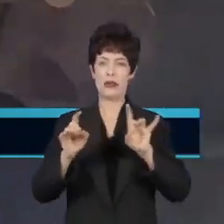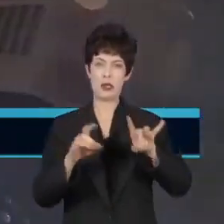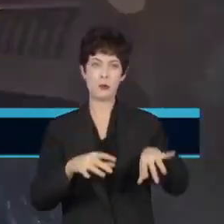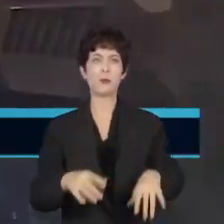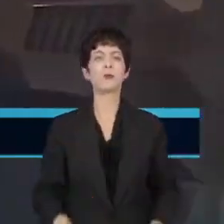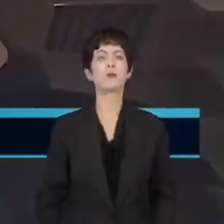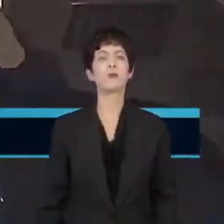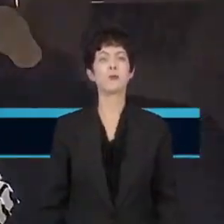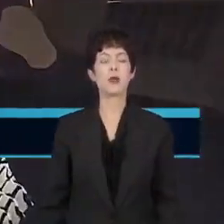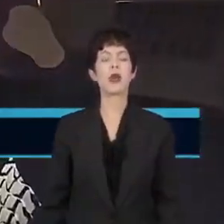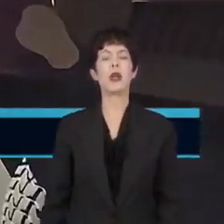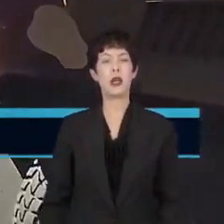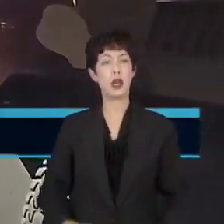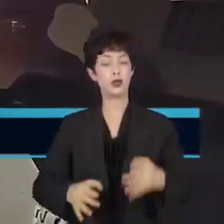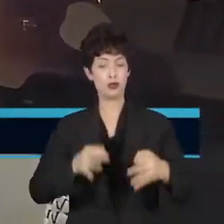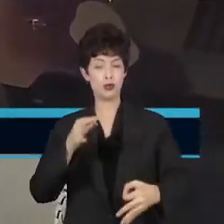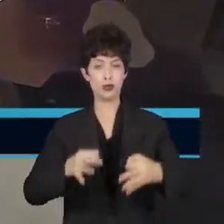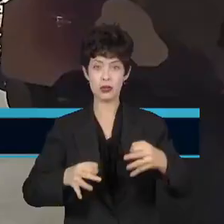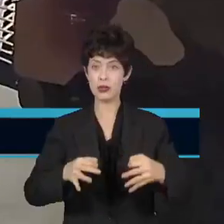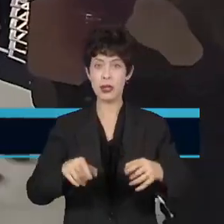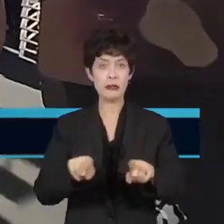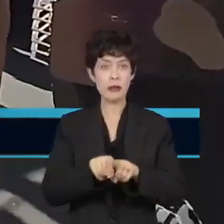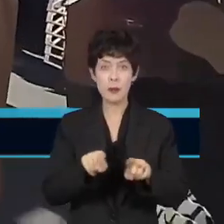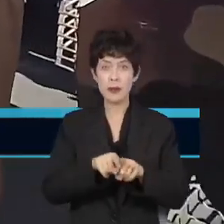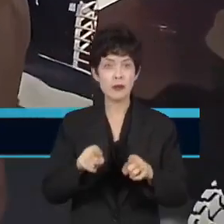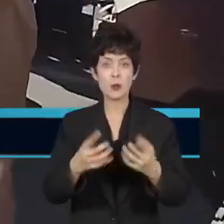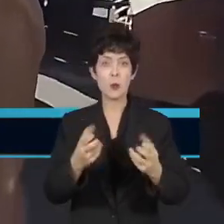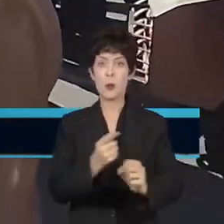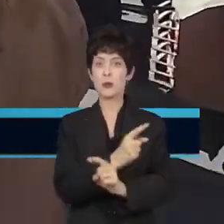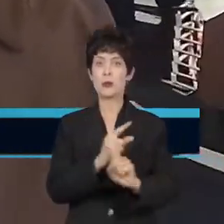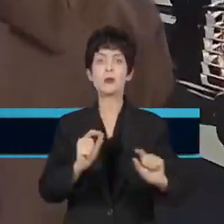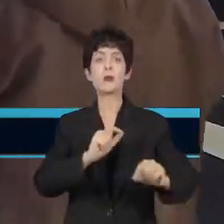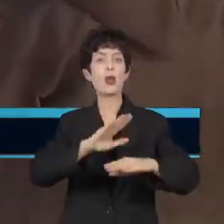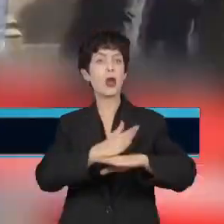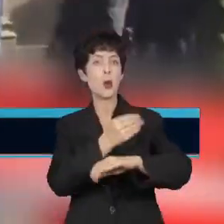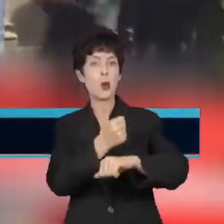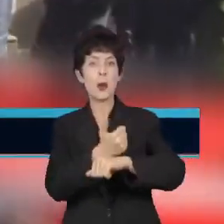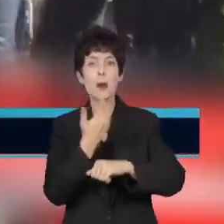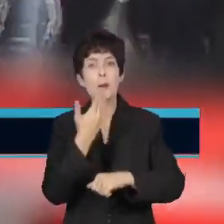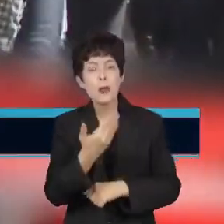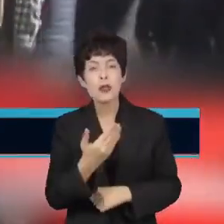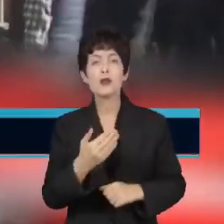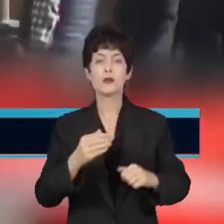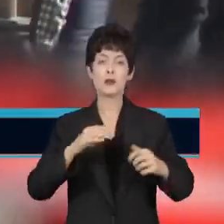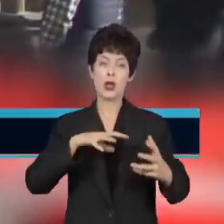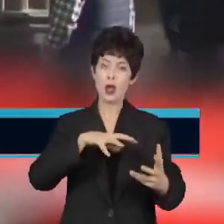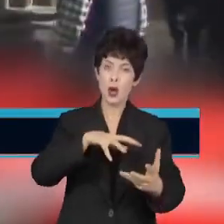Corte de Justiça também condenou a tentativa de golpe e pediu à comunidade